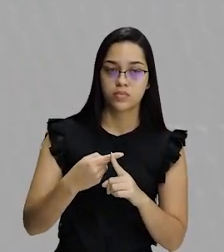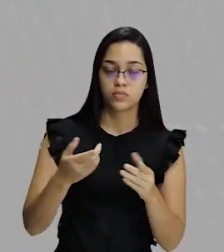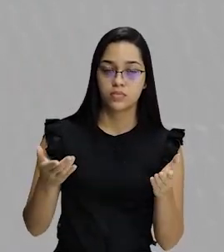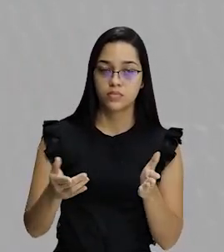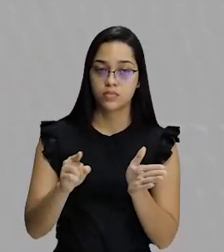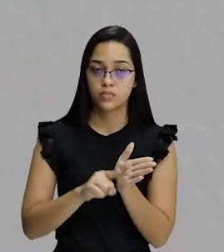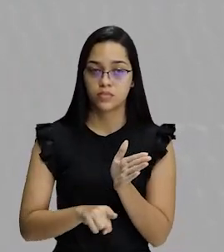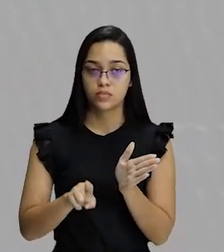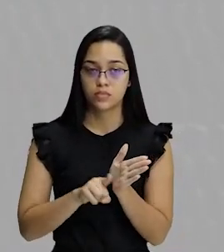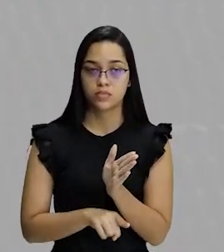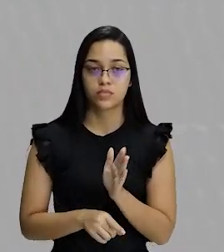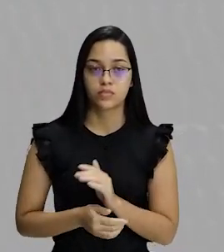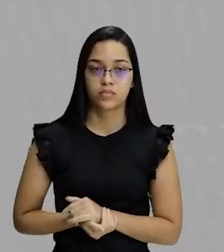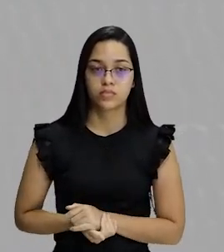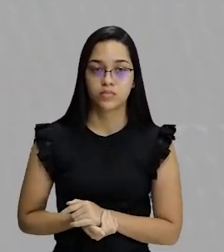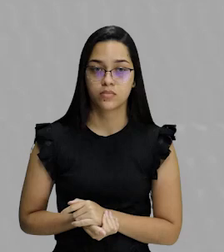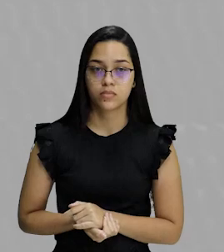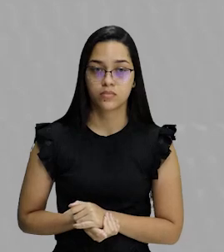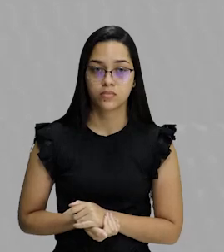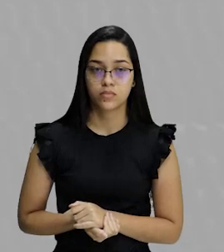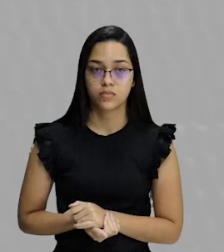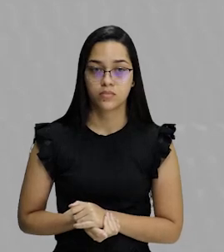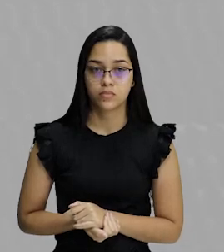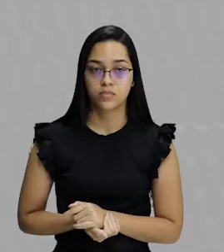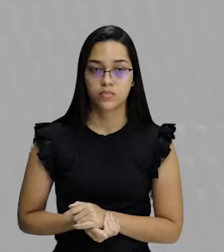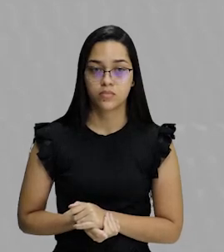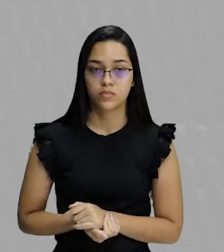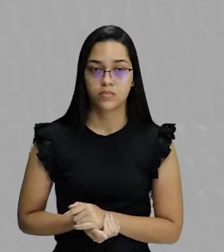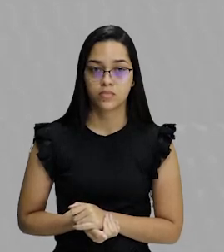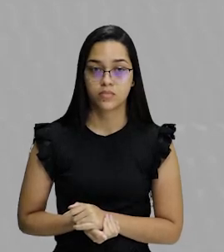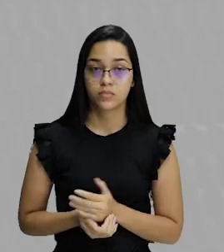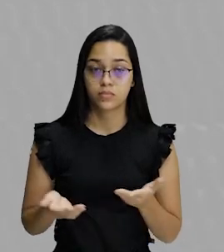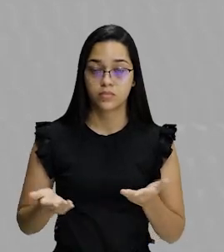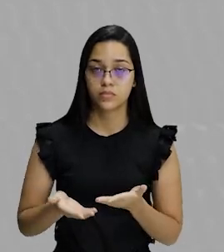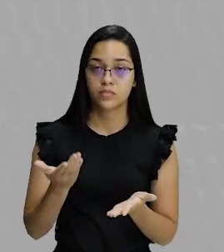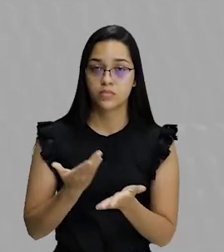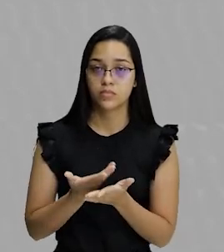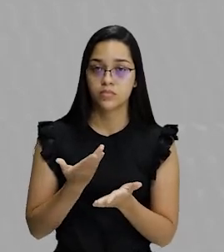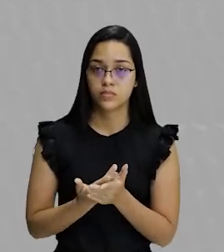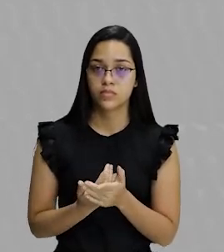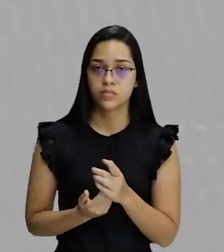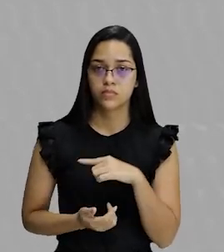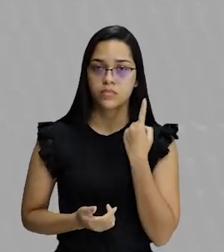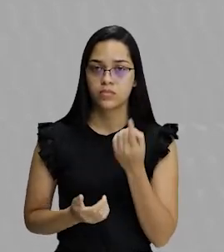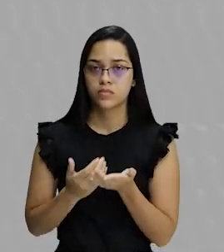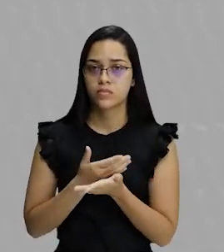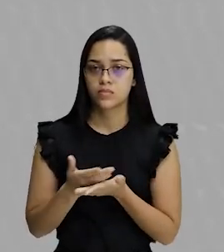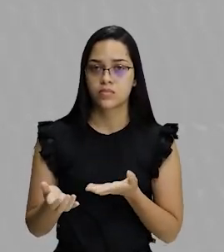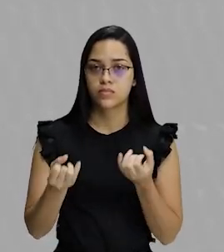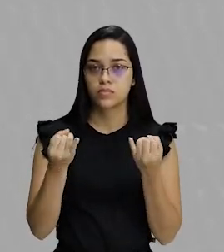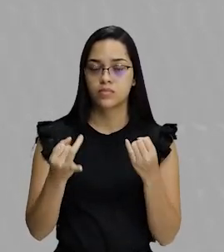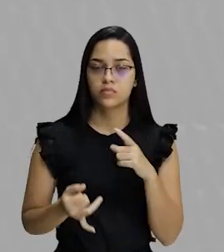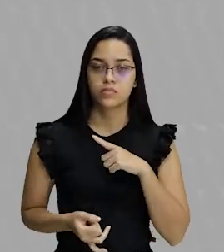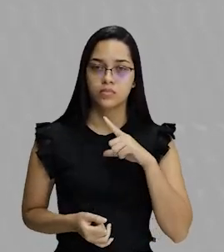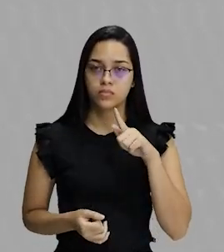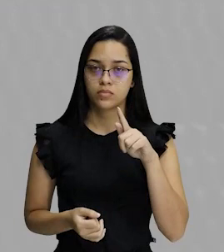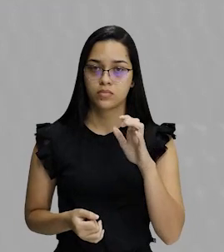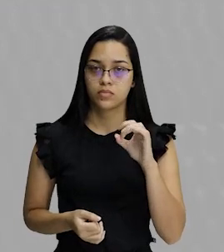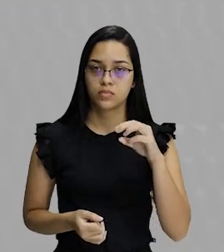valor negativo. Ok, turma? Então, na aula de hoje, que a gente começou a falar de